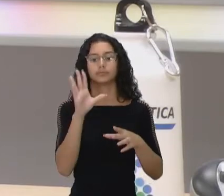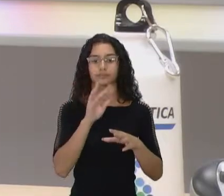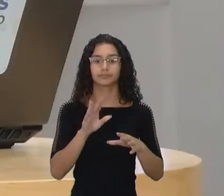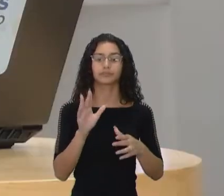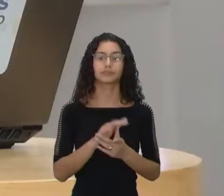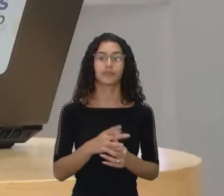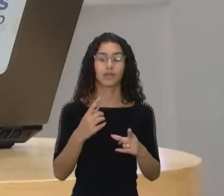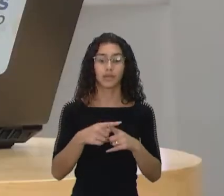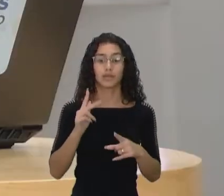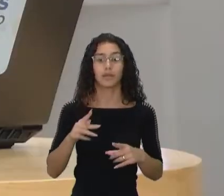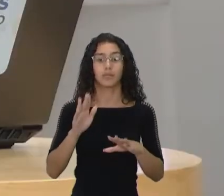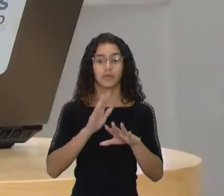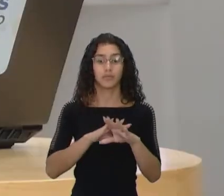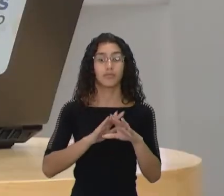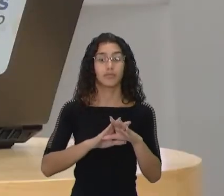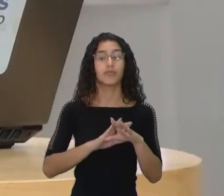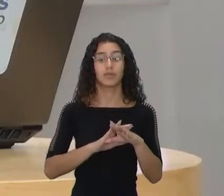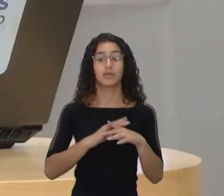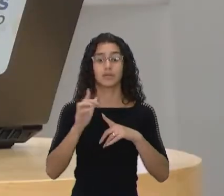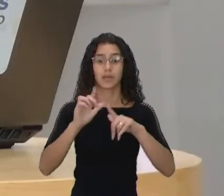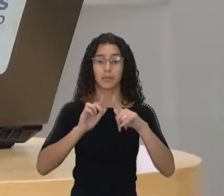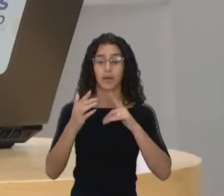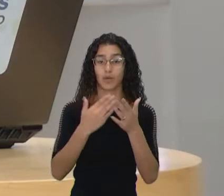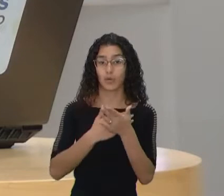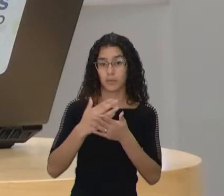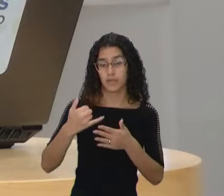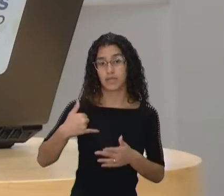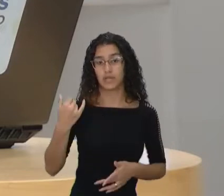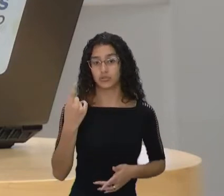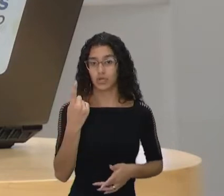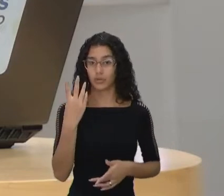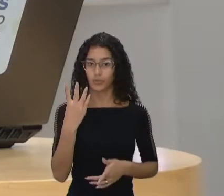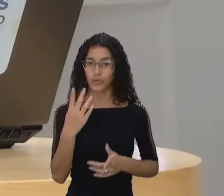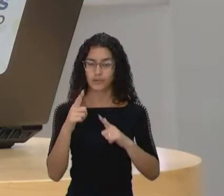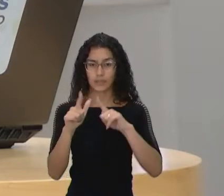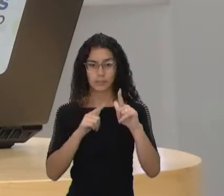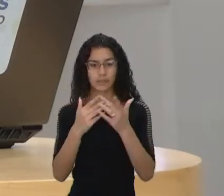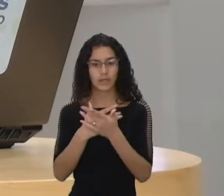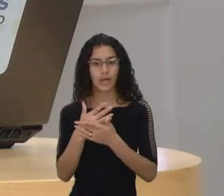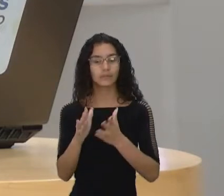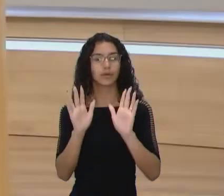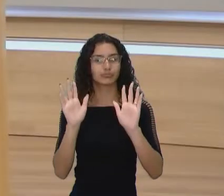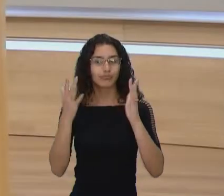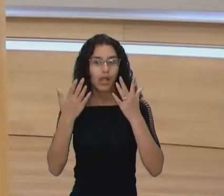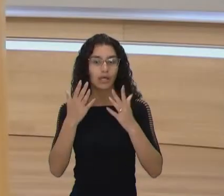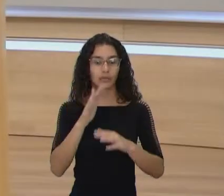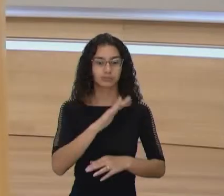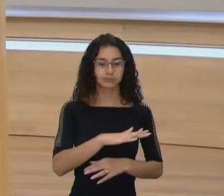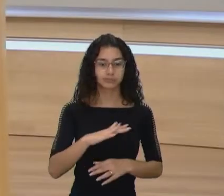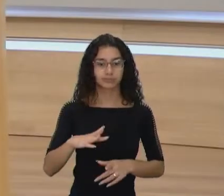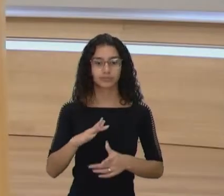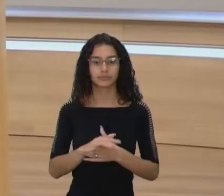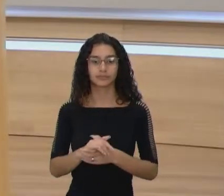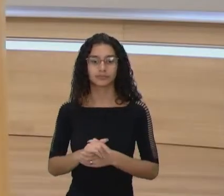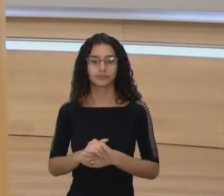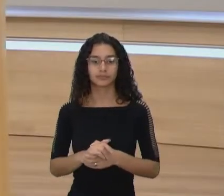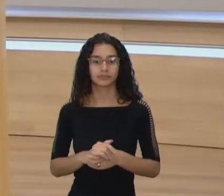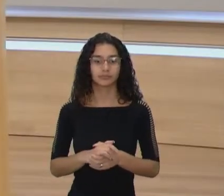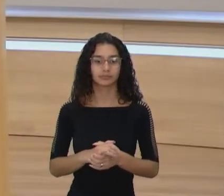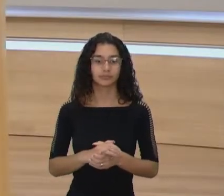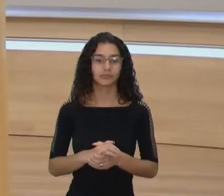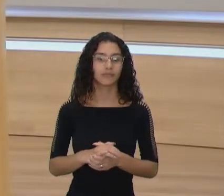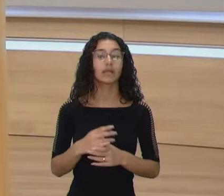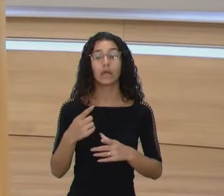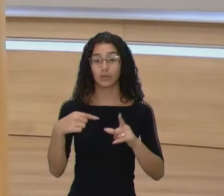que eu sempre fiz freelance desde os 14, né, como era só minha mãe. Então eu fazia festinha infantil, eu também fiz bastante coisa